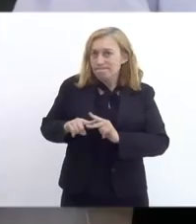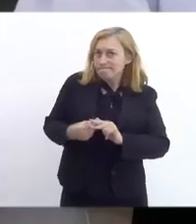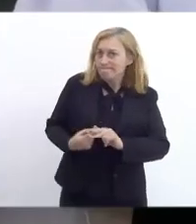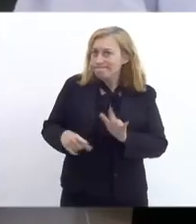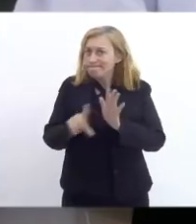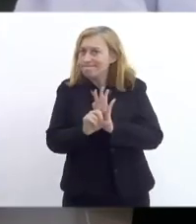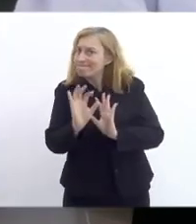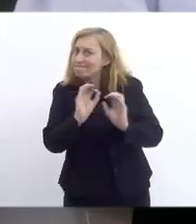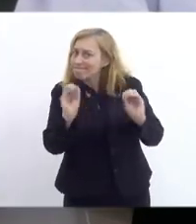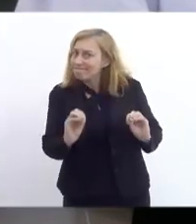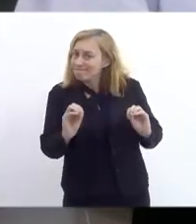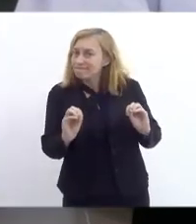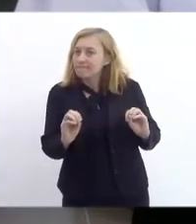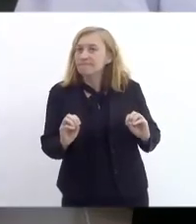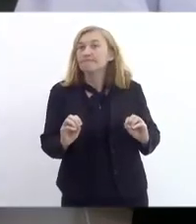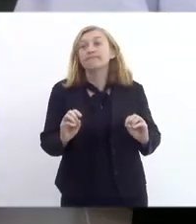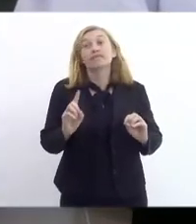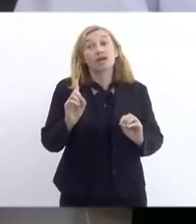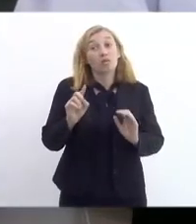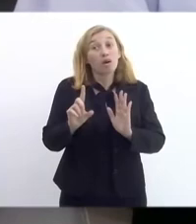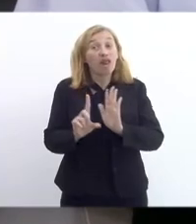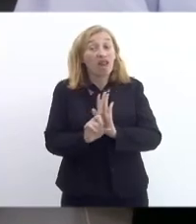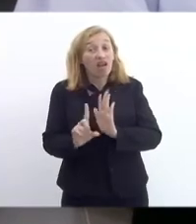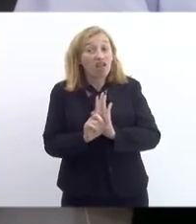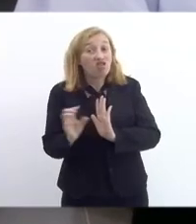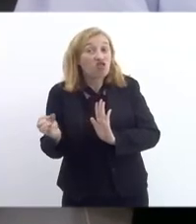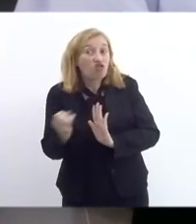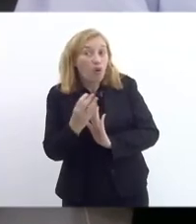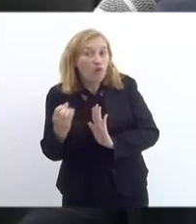lei. Era uma lei nova.